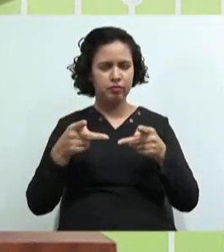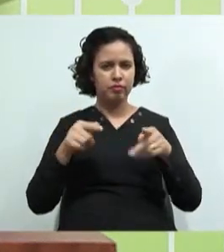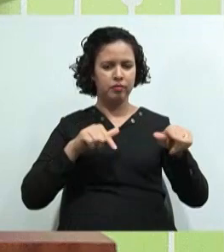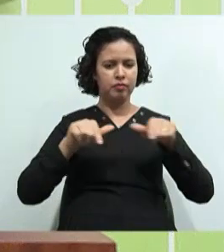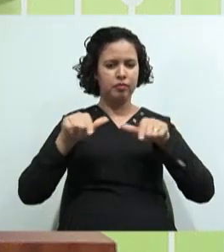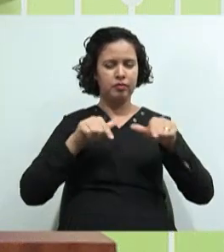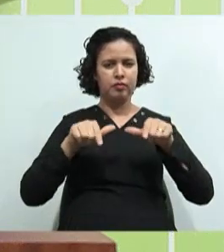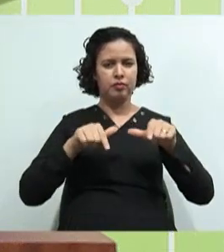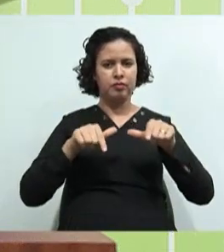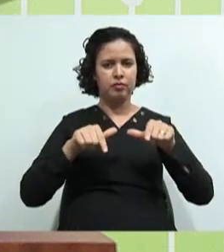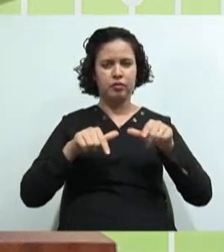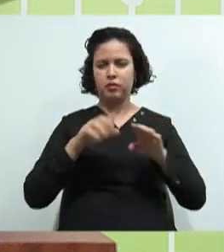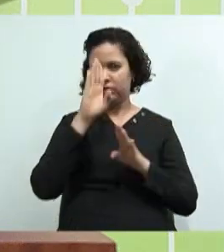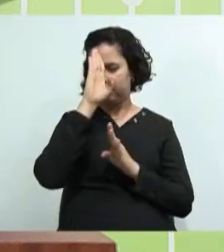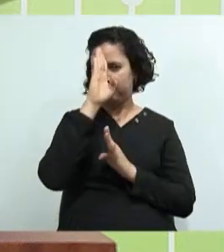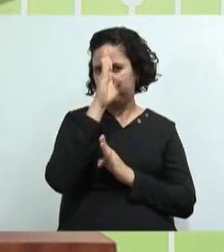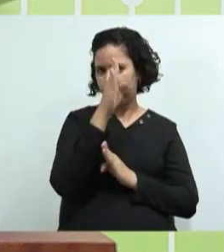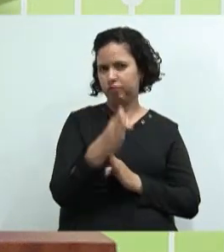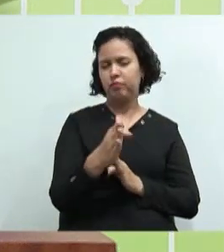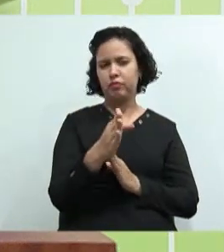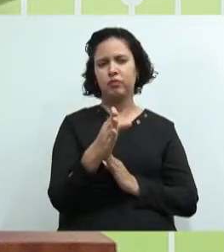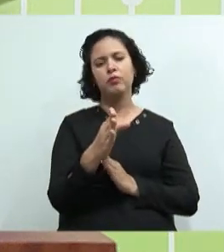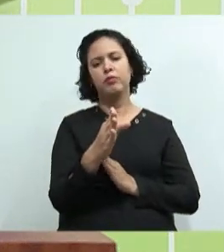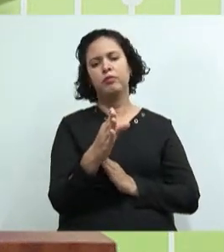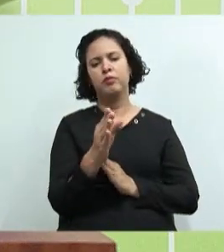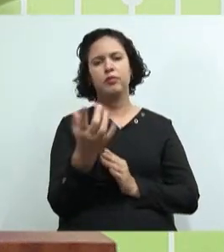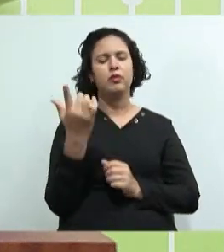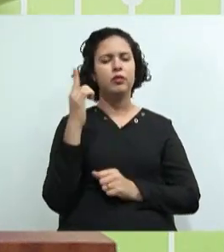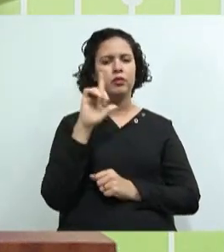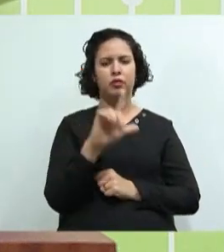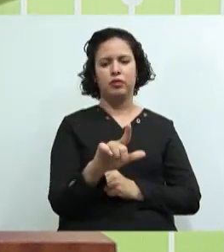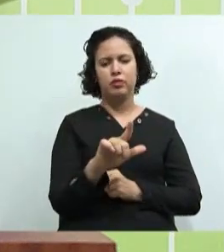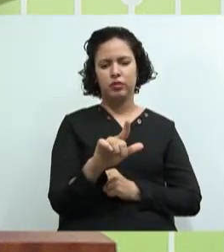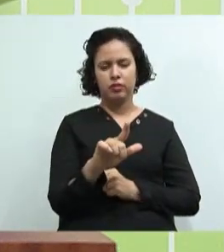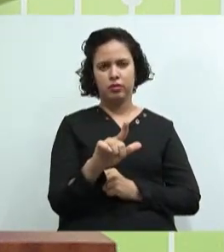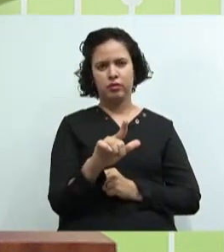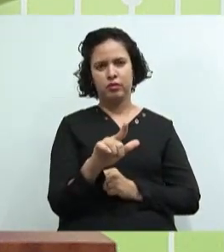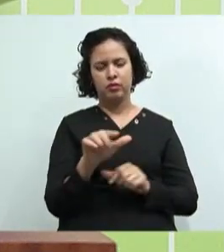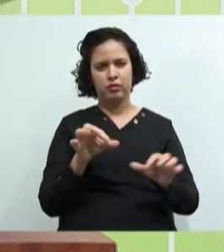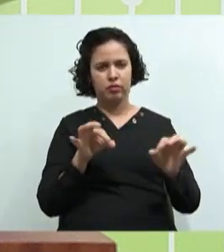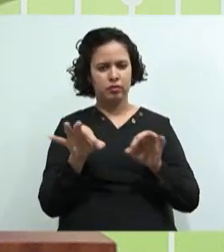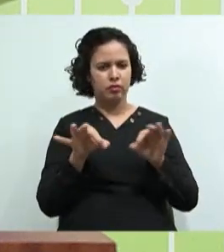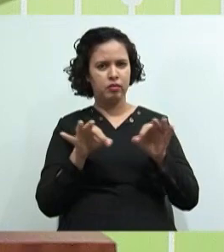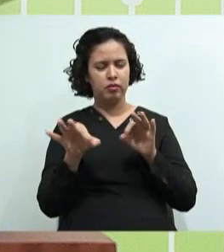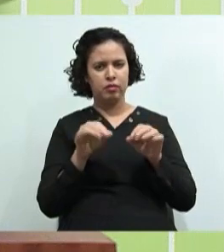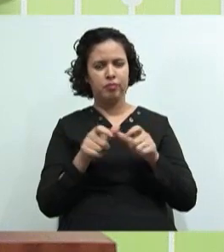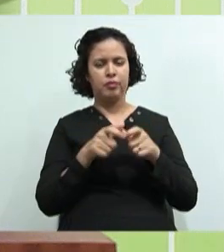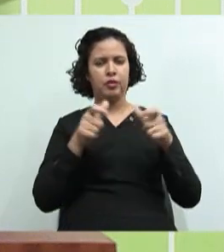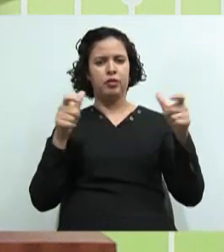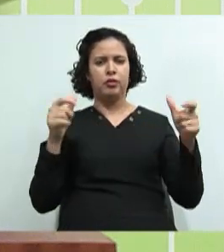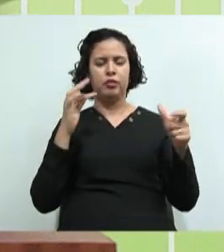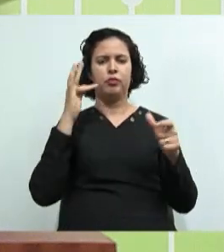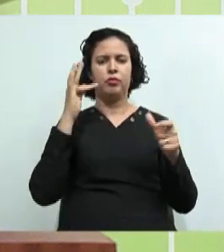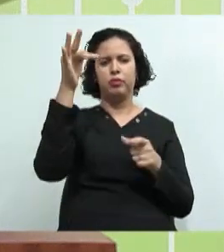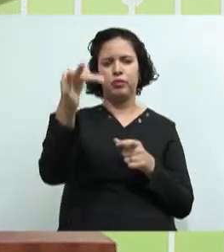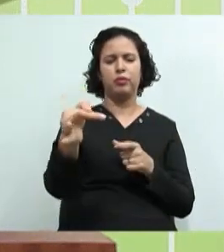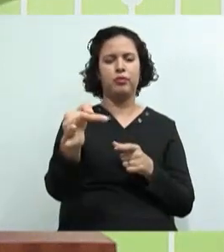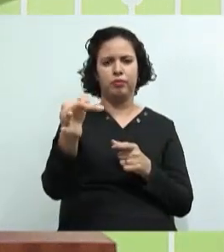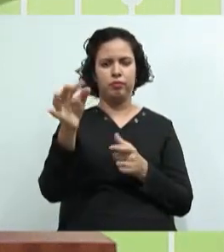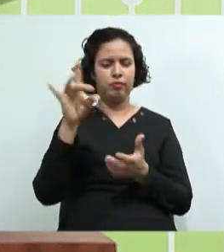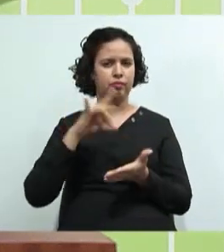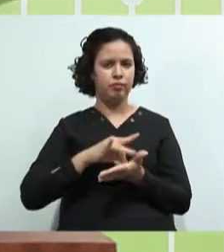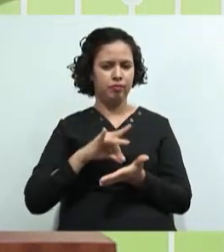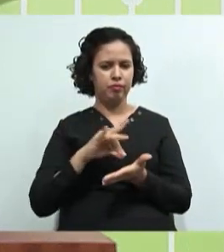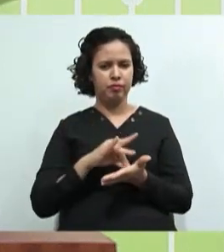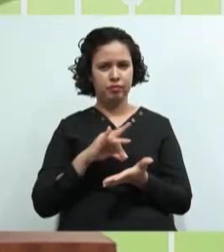te deixar fugir daquilo que está estabelecido, para você alcançar um planejamento maior, um planejamento futuro. Na verdade, os